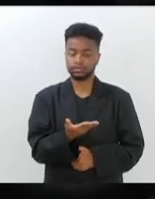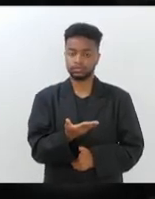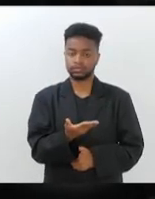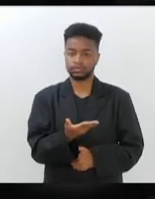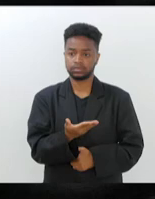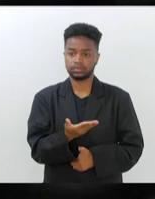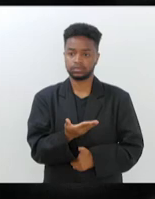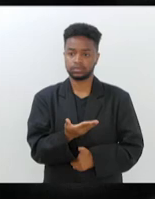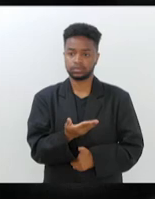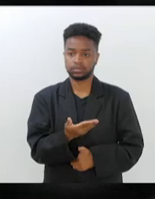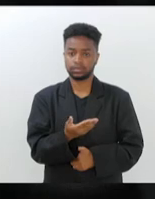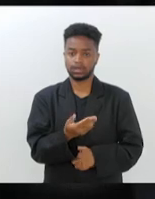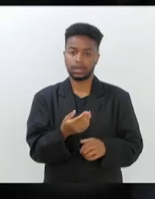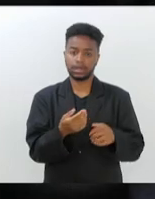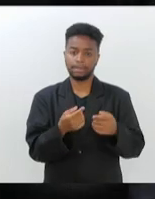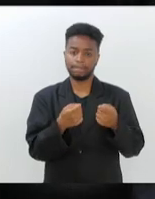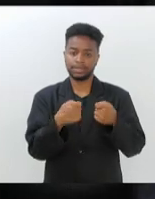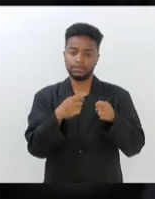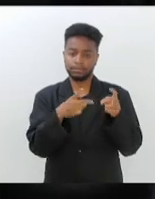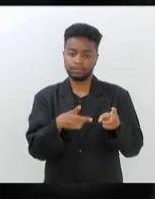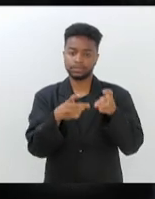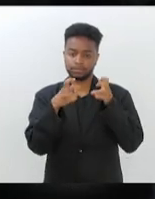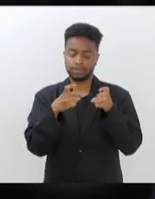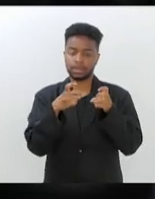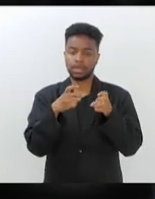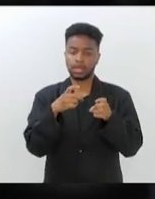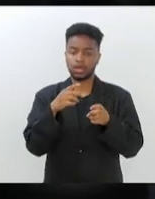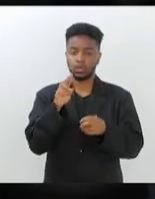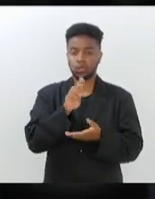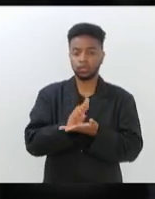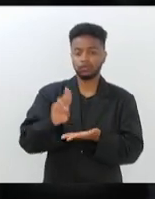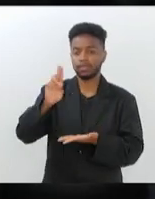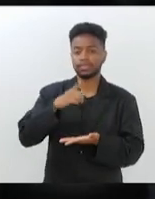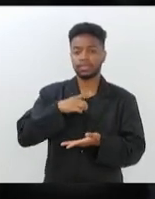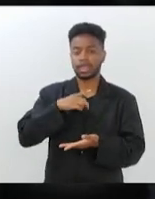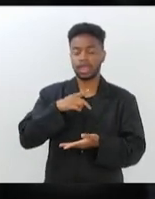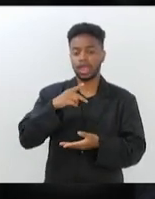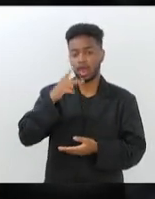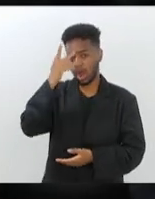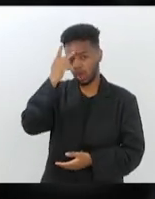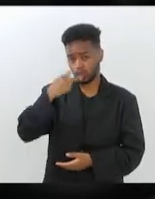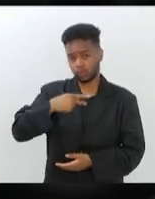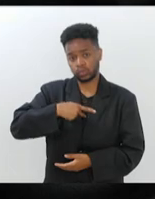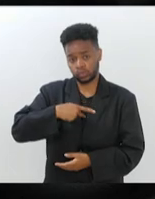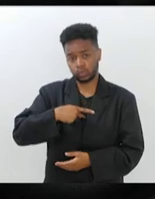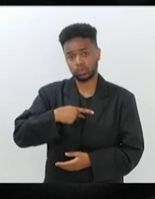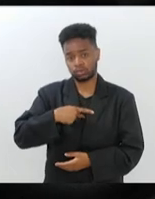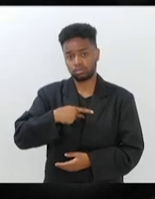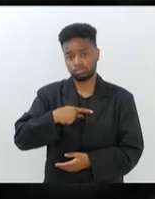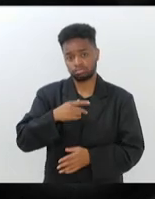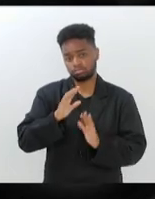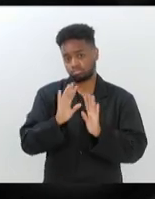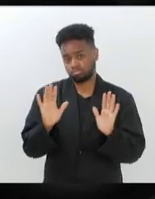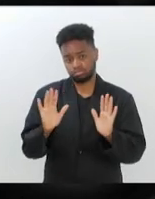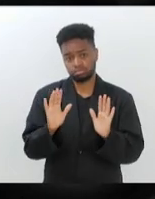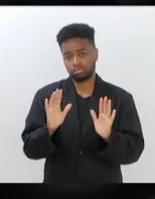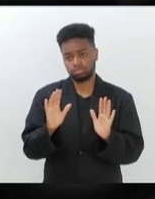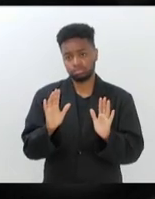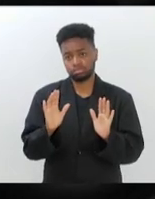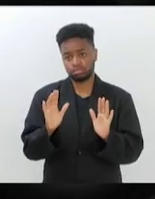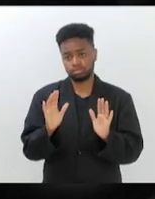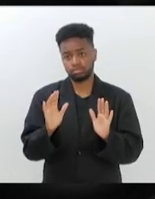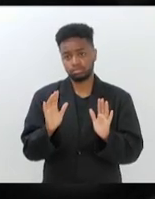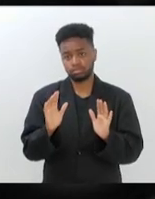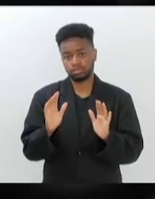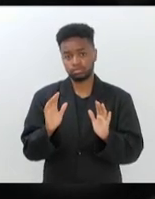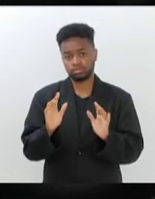a autonomia universitária como uma questão da nessa